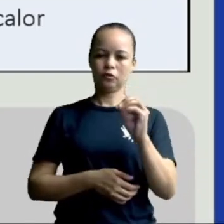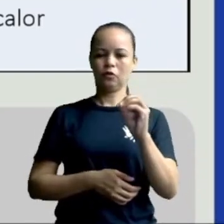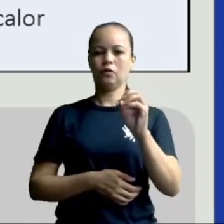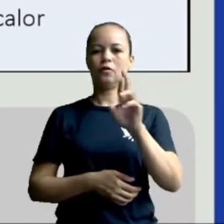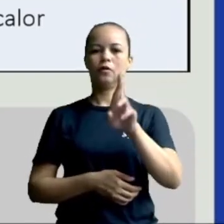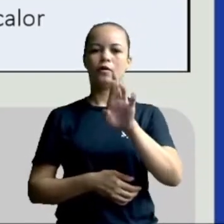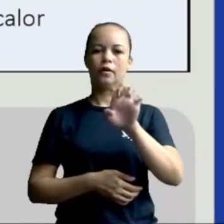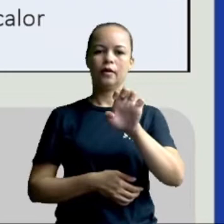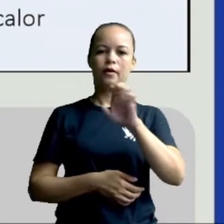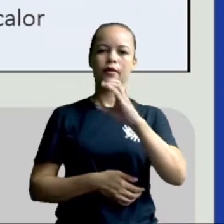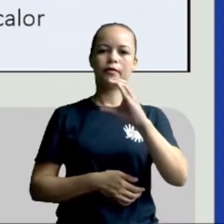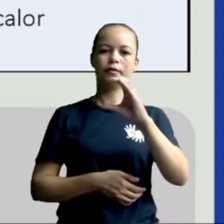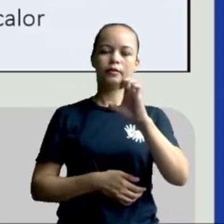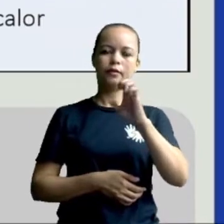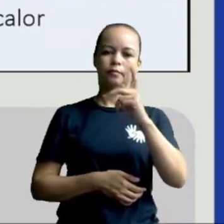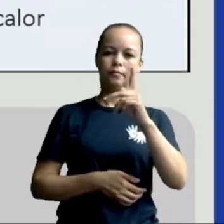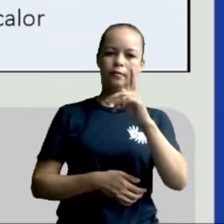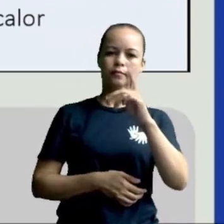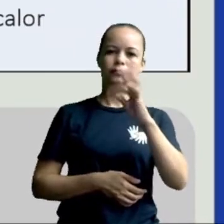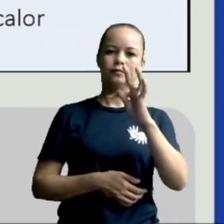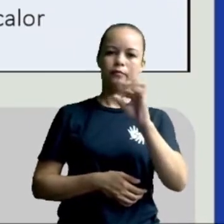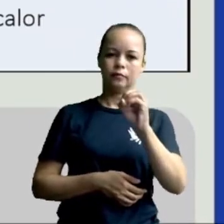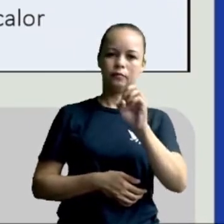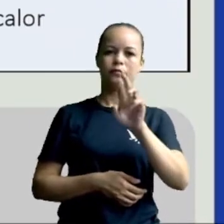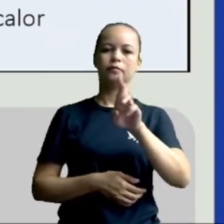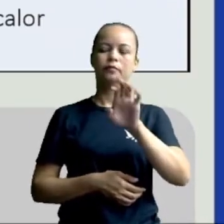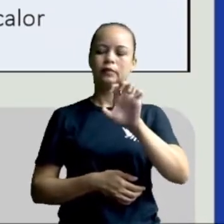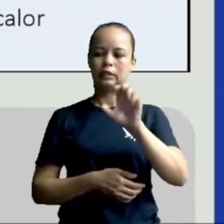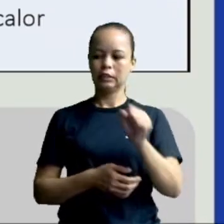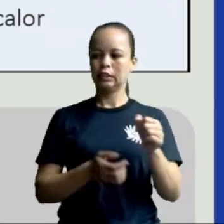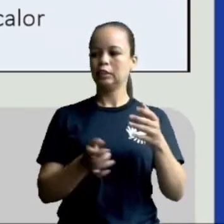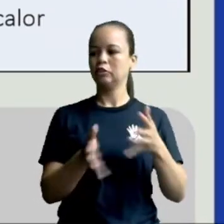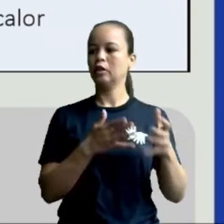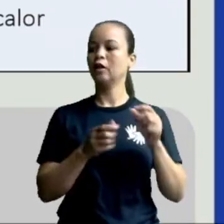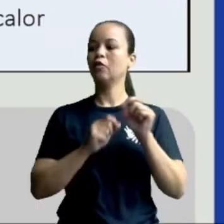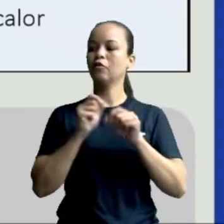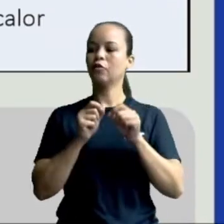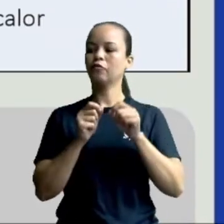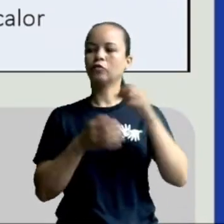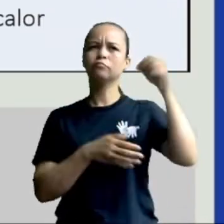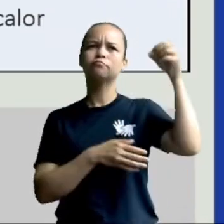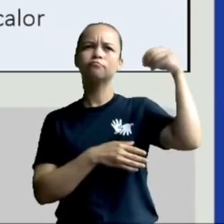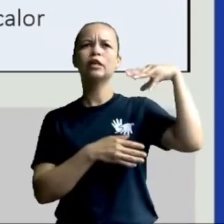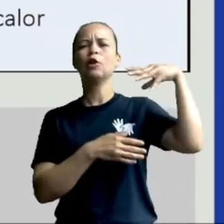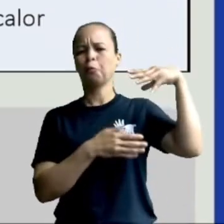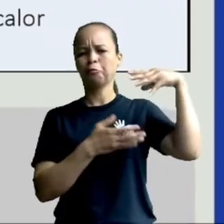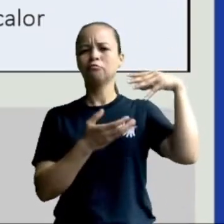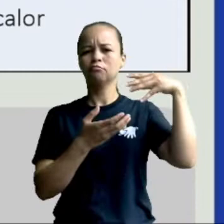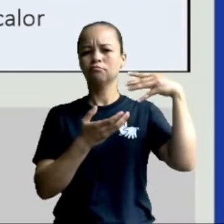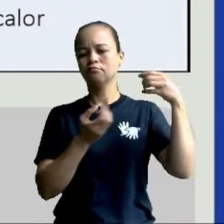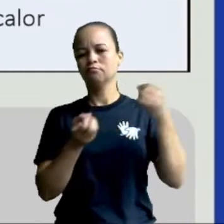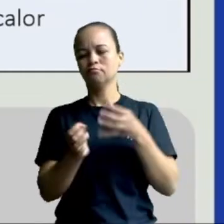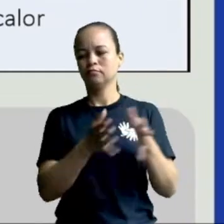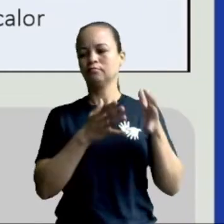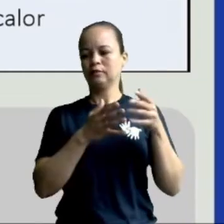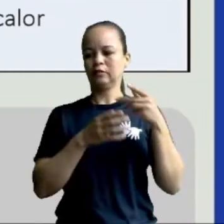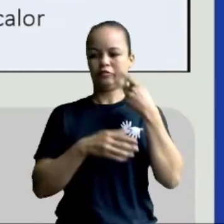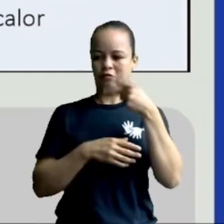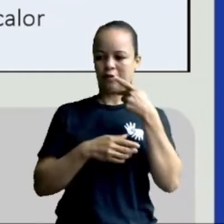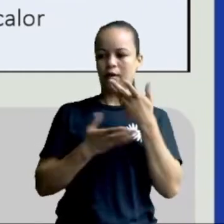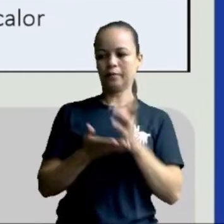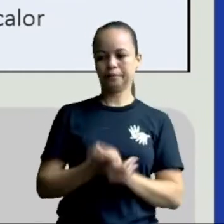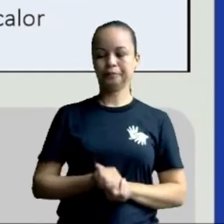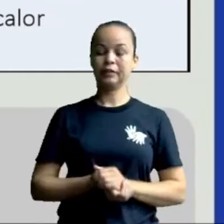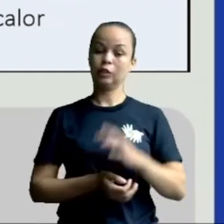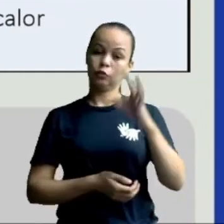luz, com a luz. Tá certo? Fica e não esquece dessas informações porque tem relação íntima com o que a gente ainda vai falar.